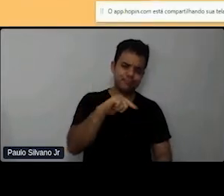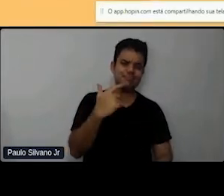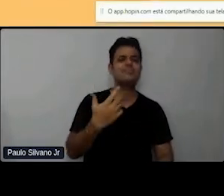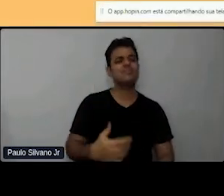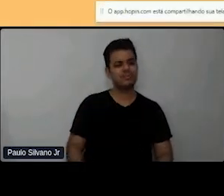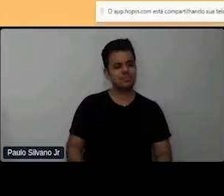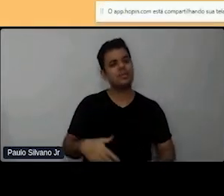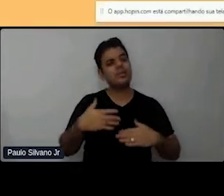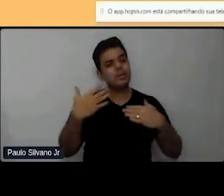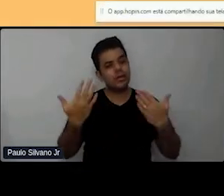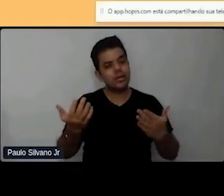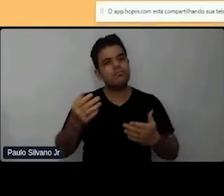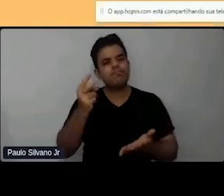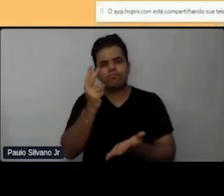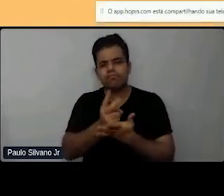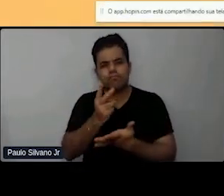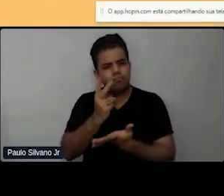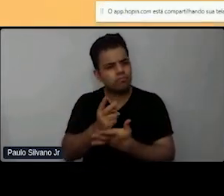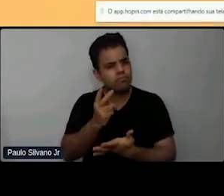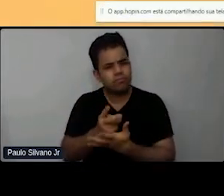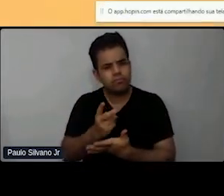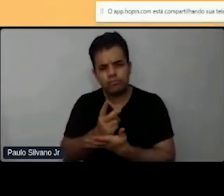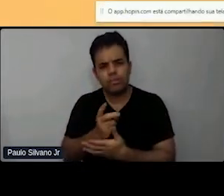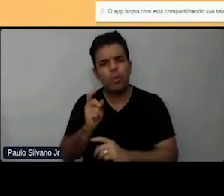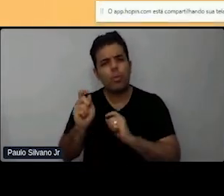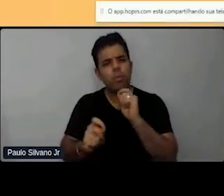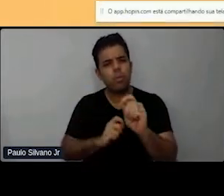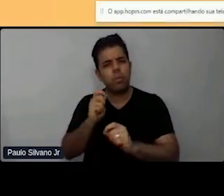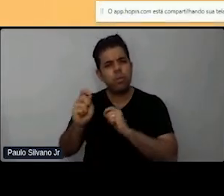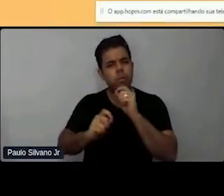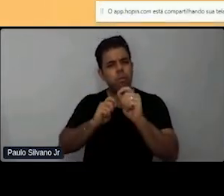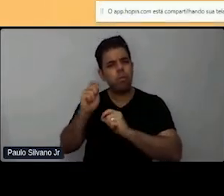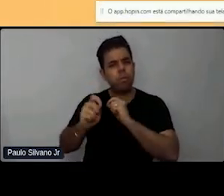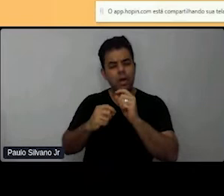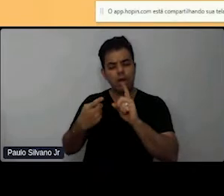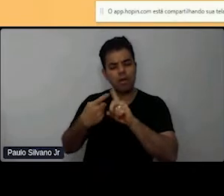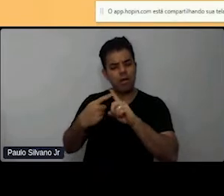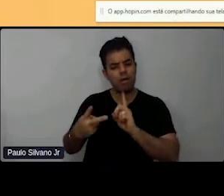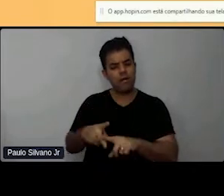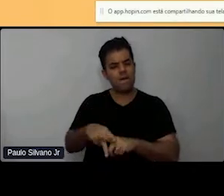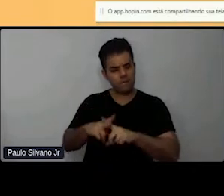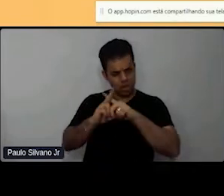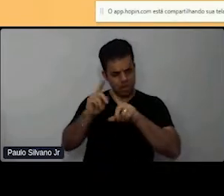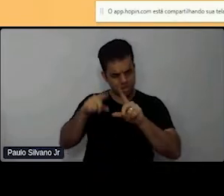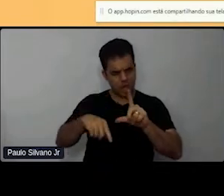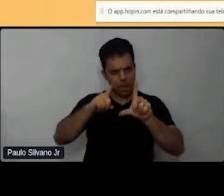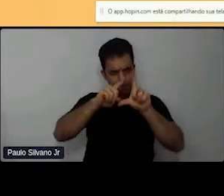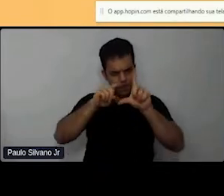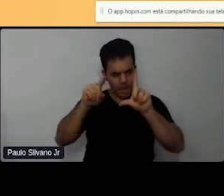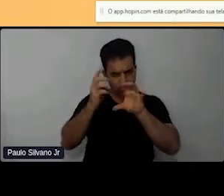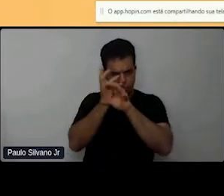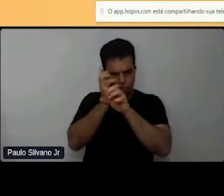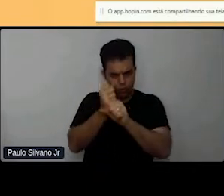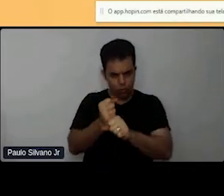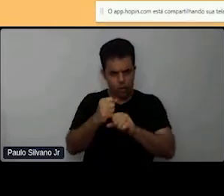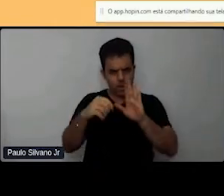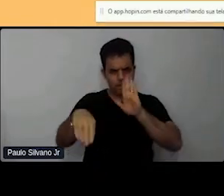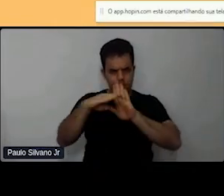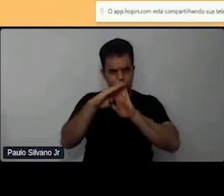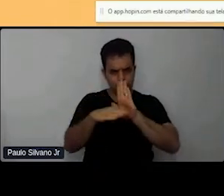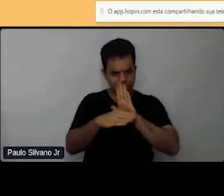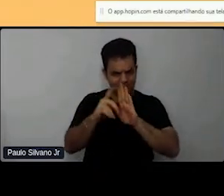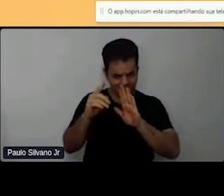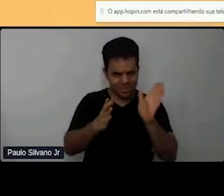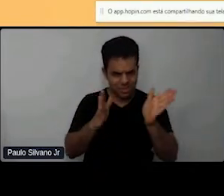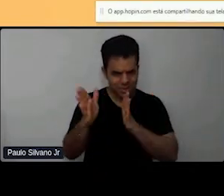Então, eu já venho dizendo que, infelizmente, essas duas ferramentas não são métricas para a gente dizer, né, que uma aplicação é